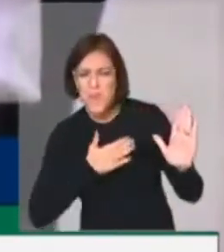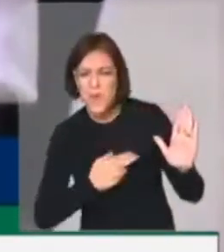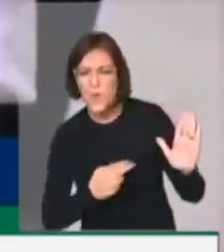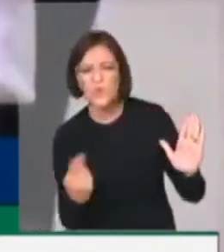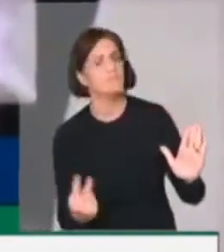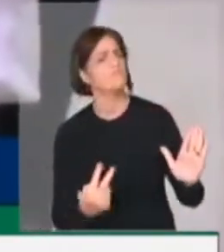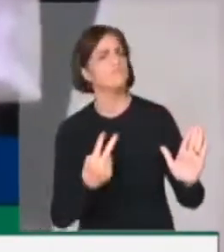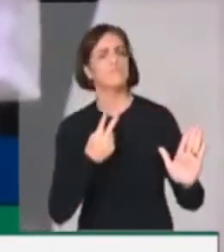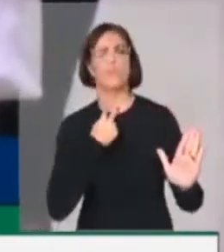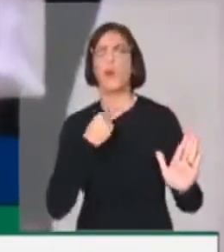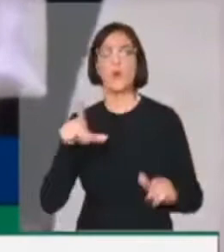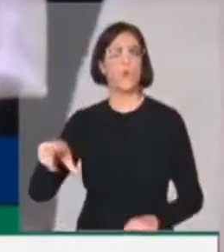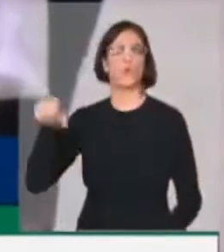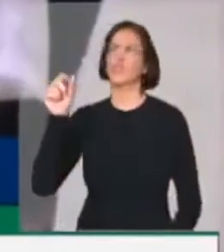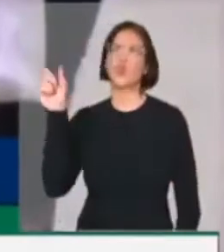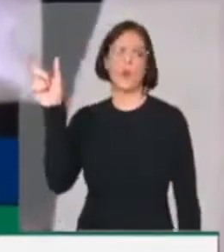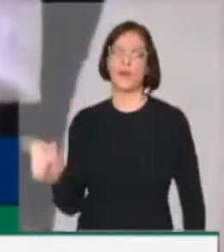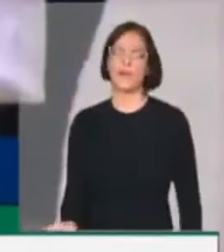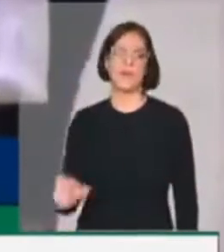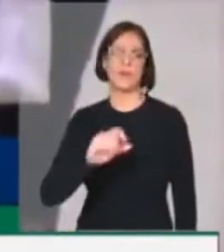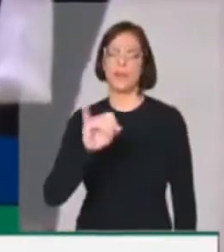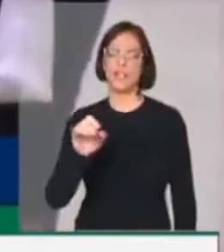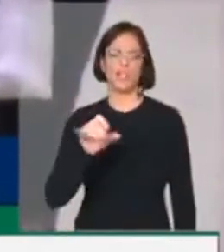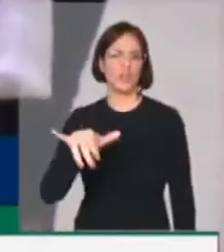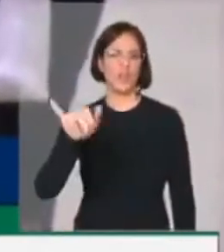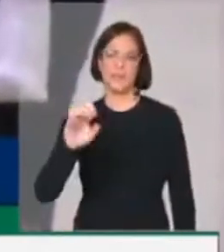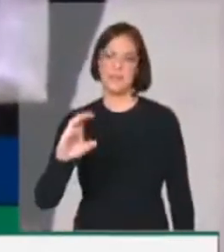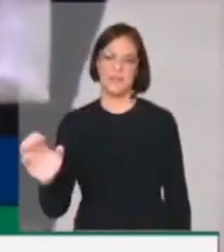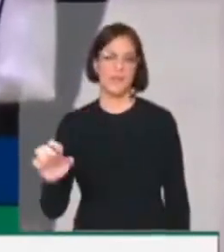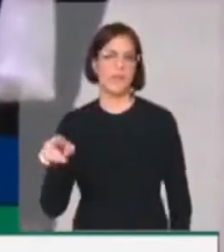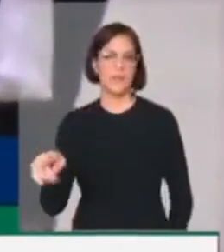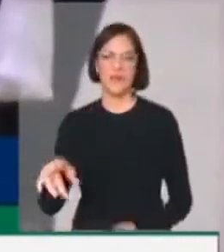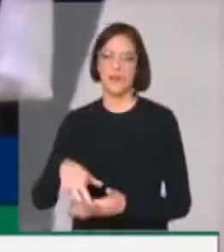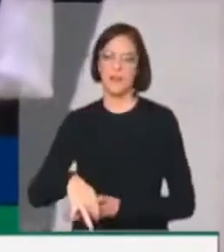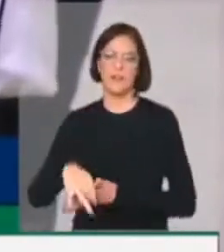elegendo a deputada Joyce Hasselmann como líder do PSL.